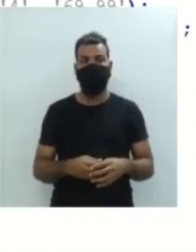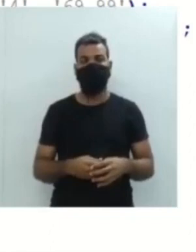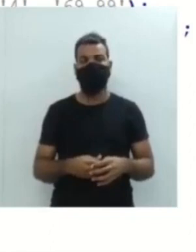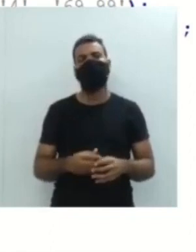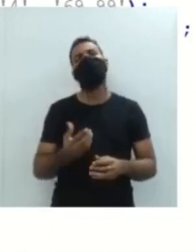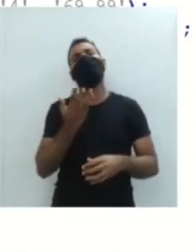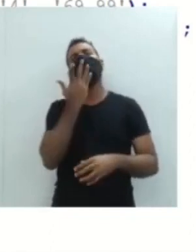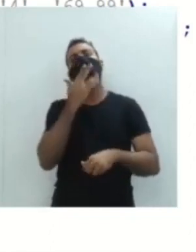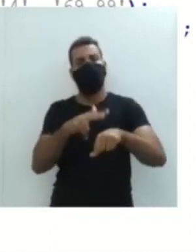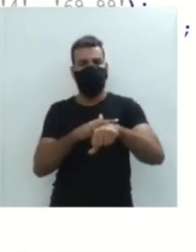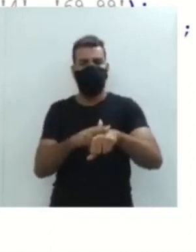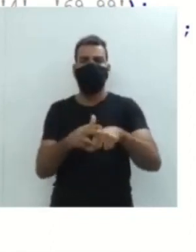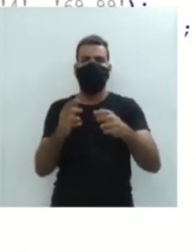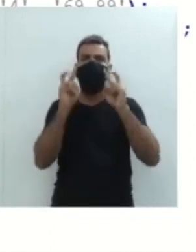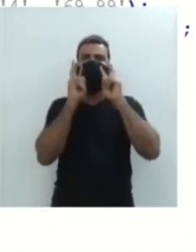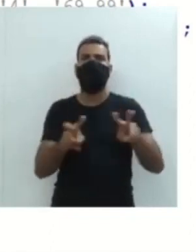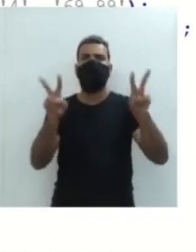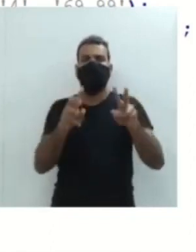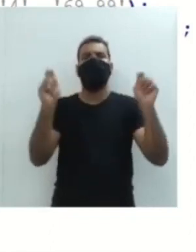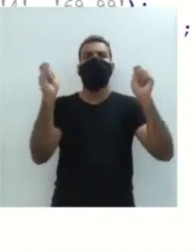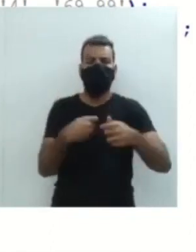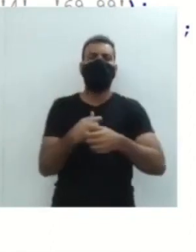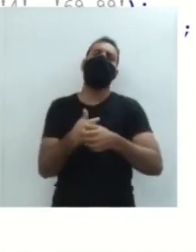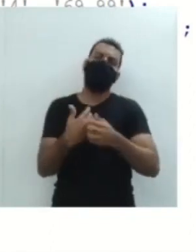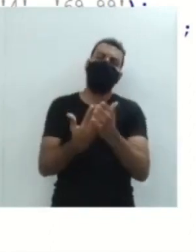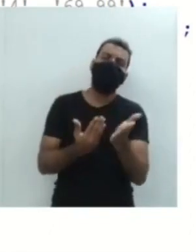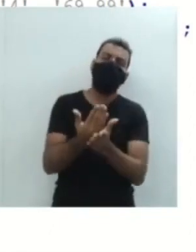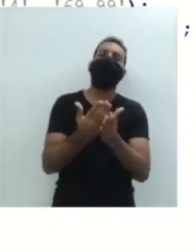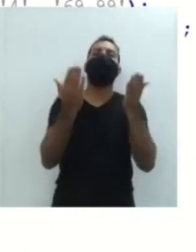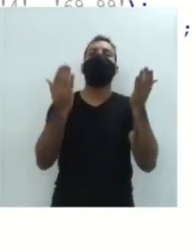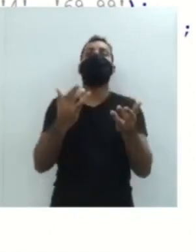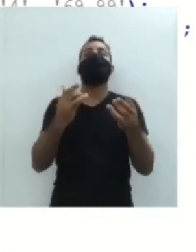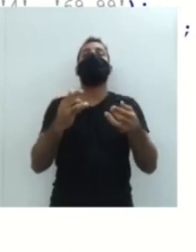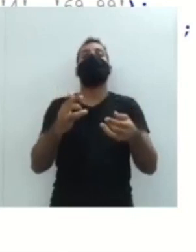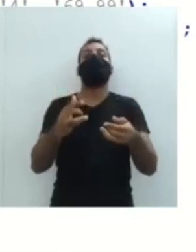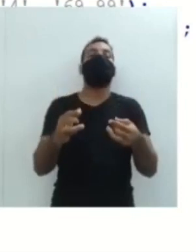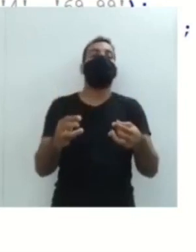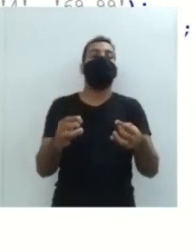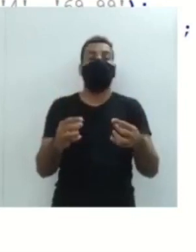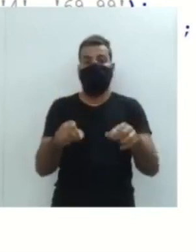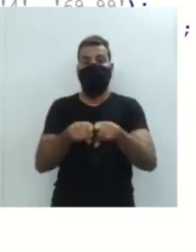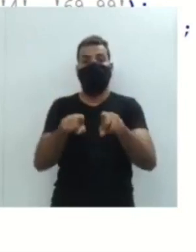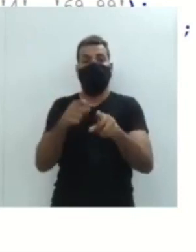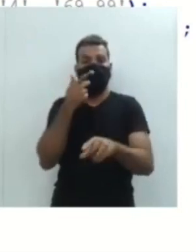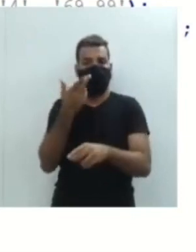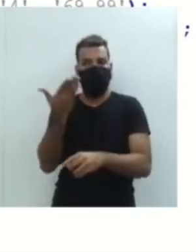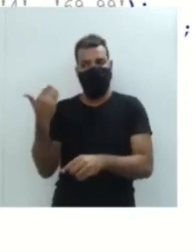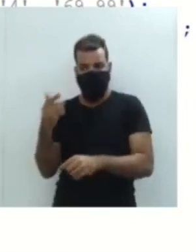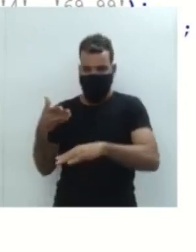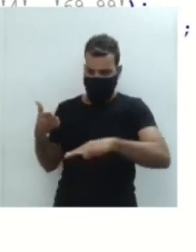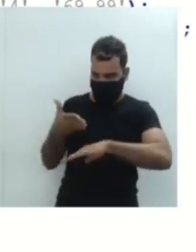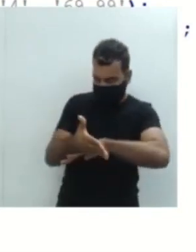cor verde Ok você consegue visualizar que eles são inicializados E também como lhe falei anteriormente você vai